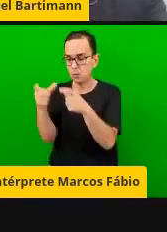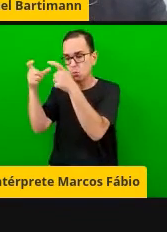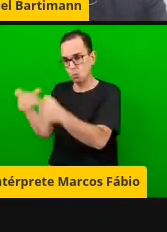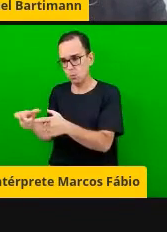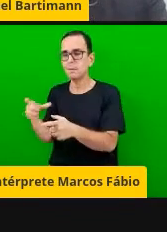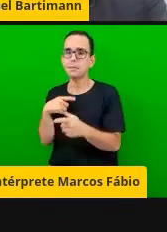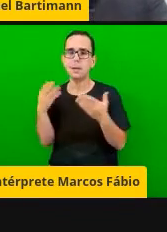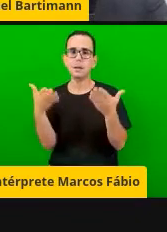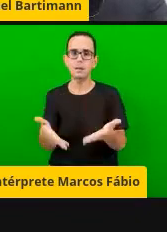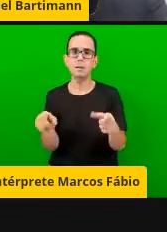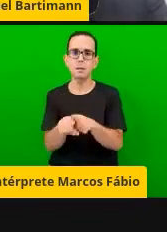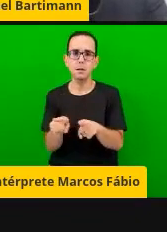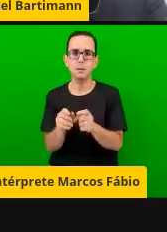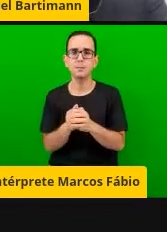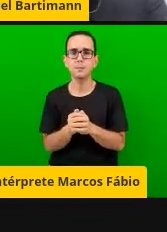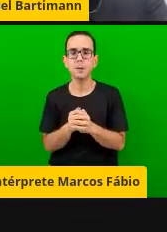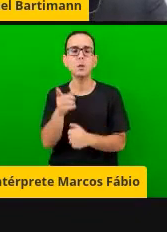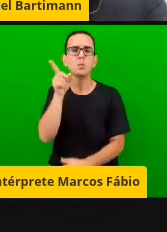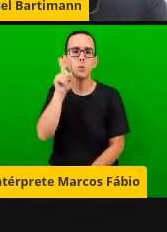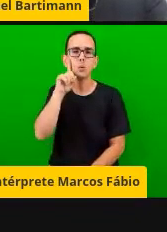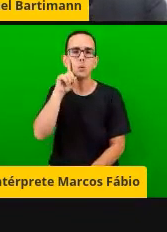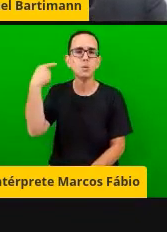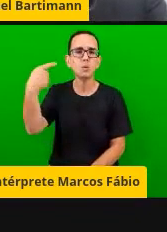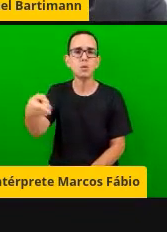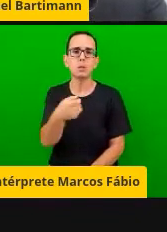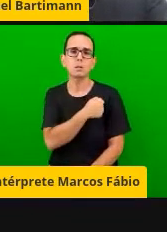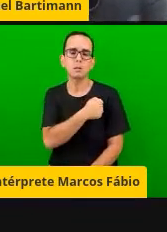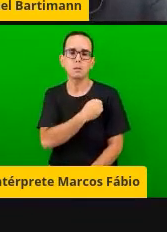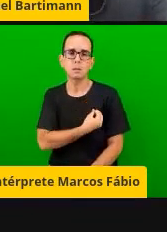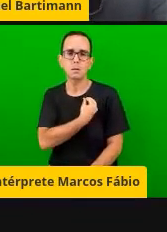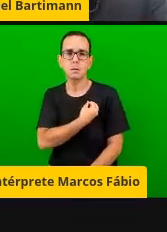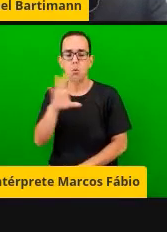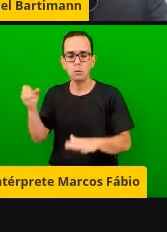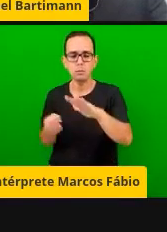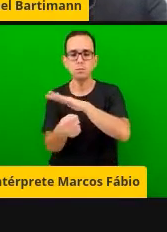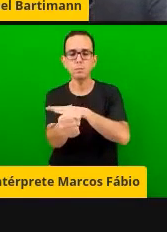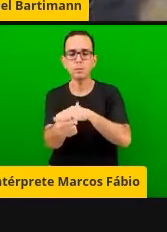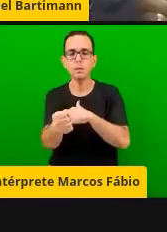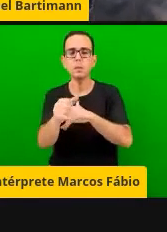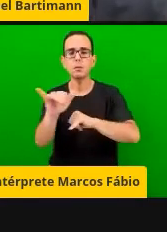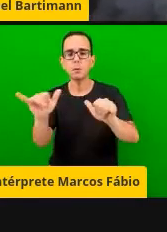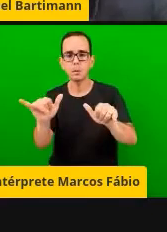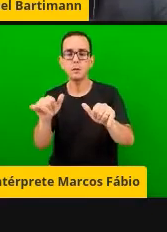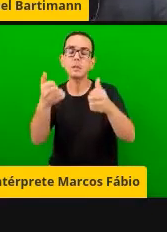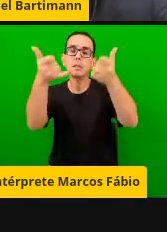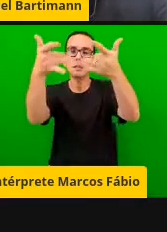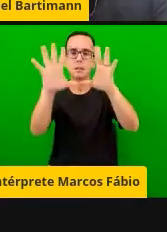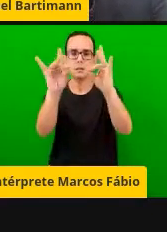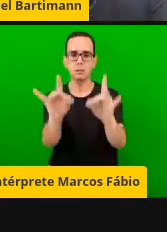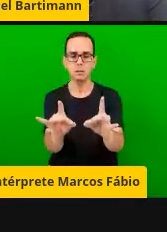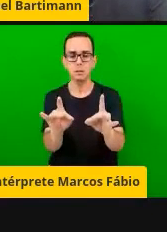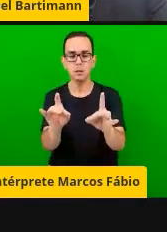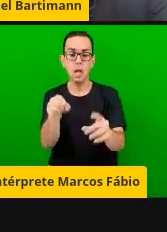presentes cotidianamente na vida do aluno. Quando ele traz essa informação, isso fica nítido para você. O aluno precisa compreender